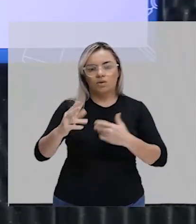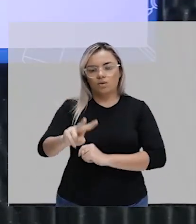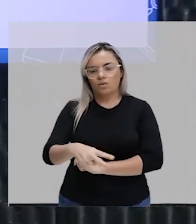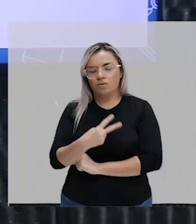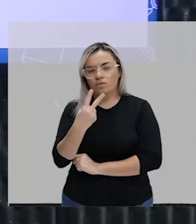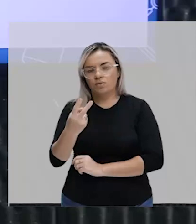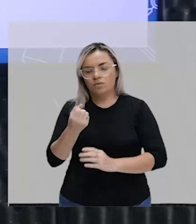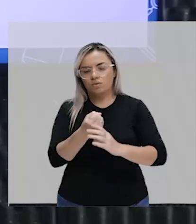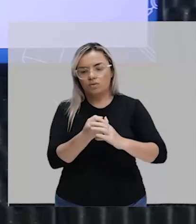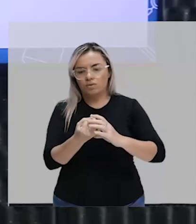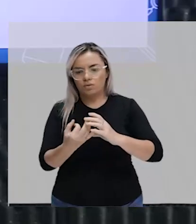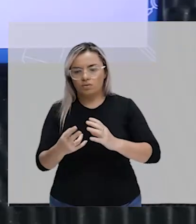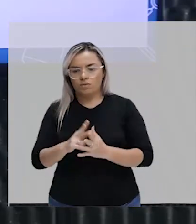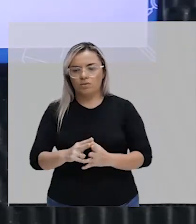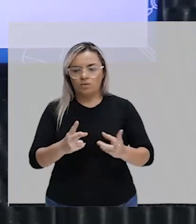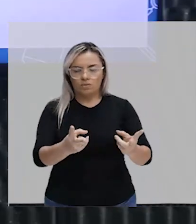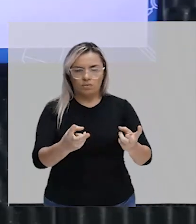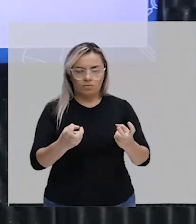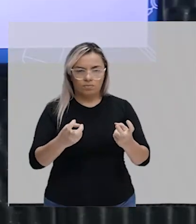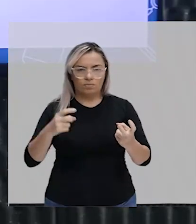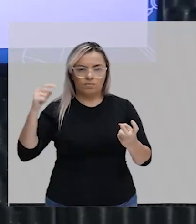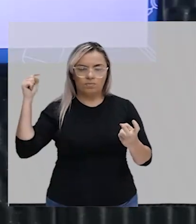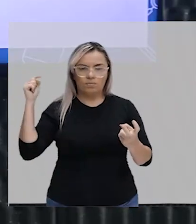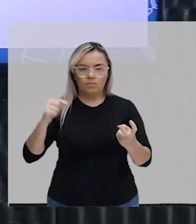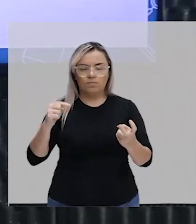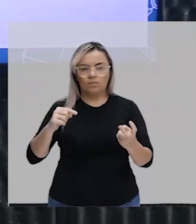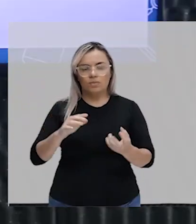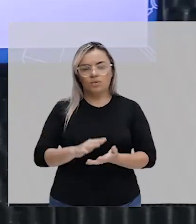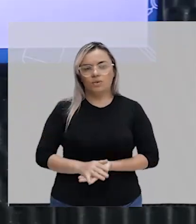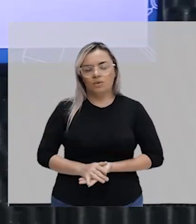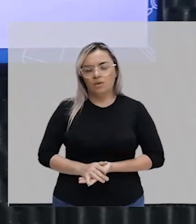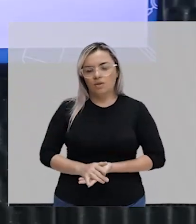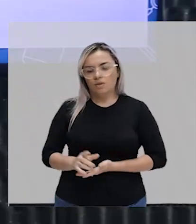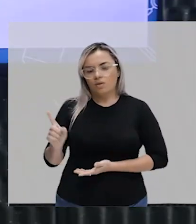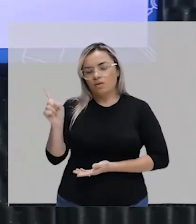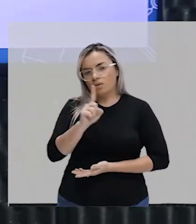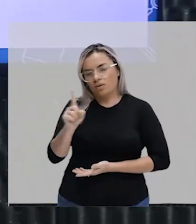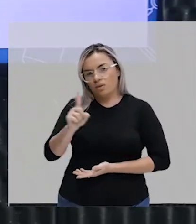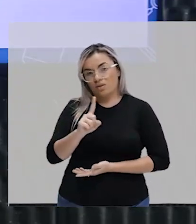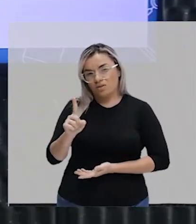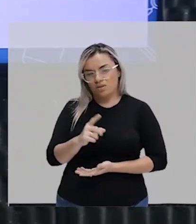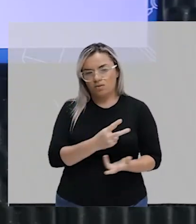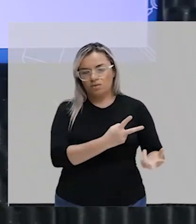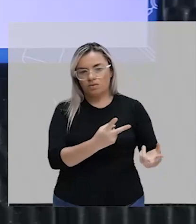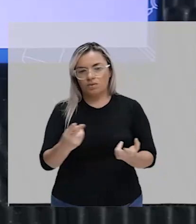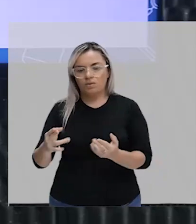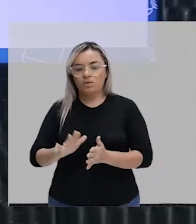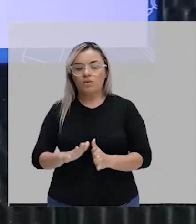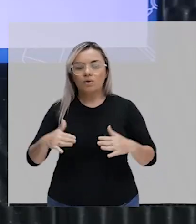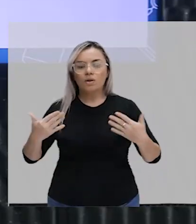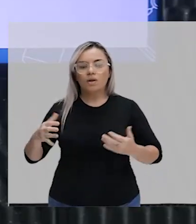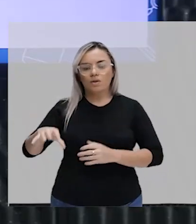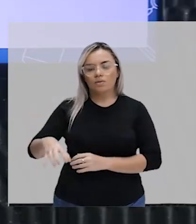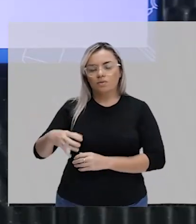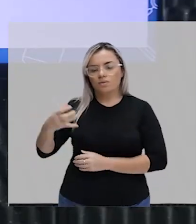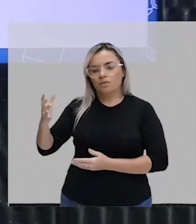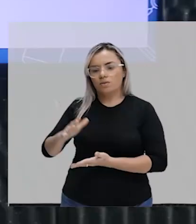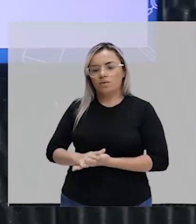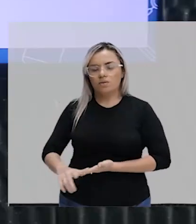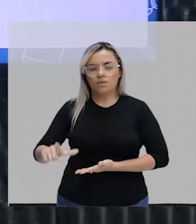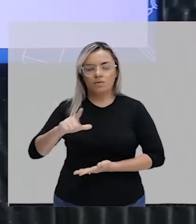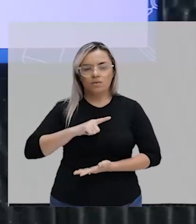conjuntos, eu acabo percebendo, e se eu acabar percebendo que eles nem sempre vão ser iguais, o que vai acontecer?